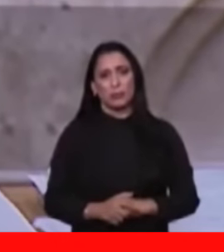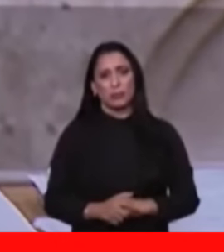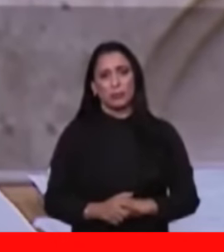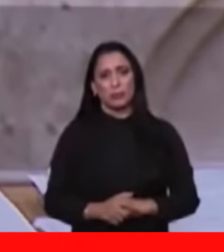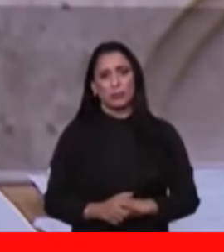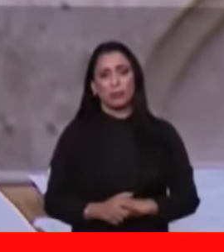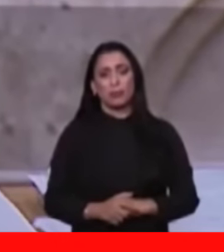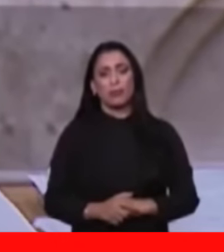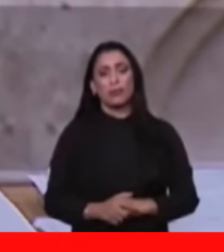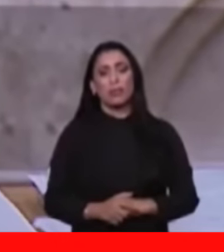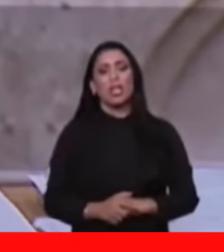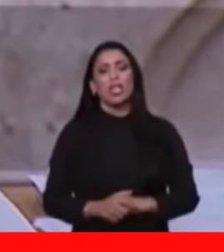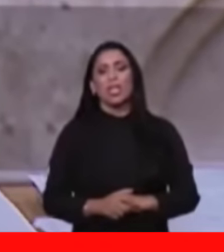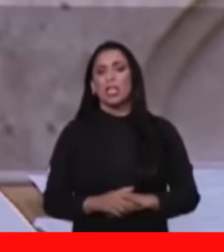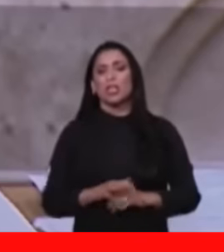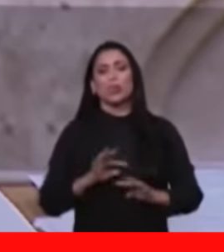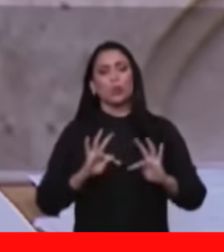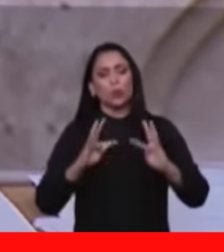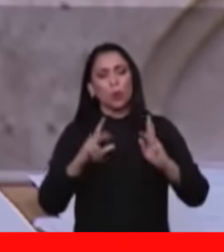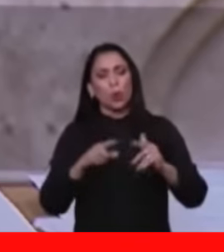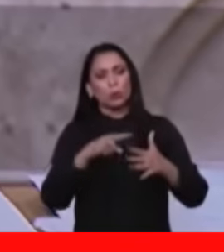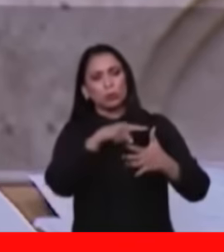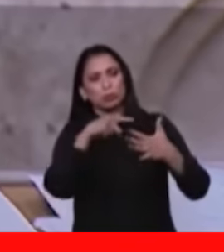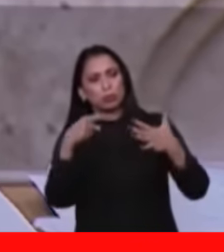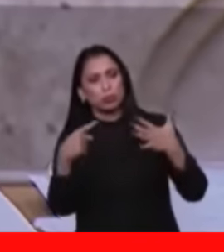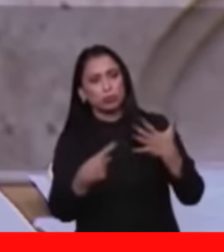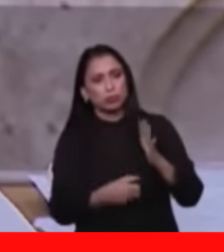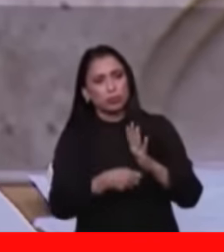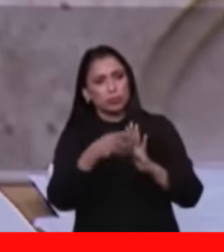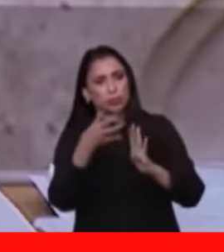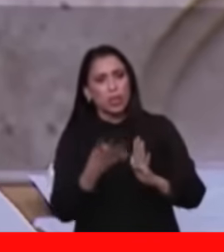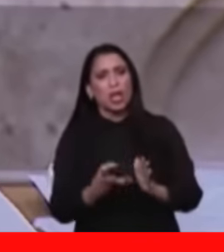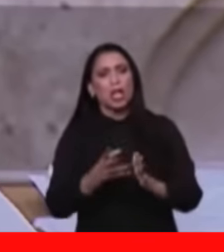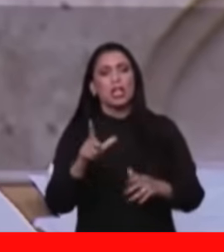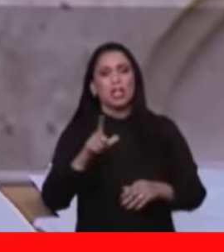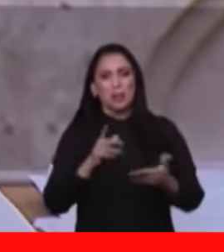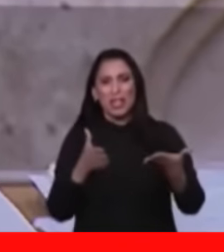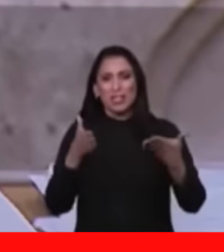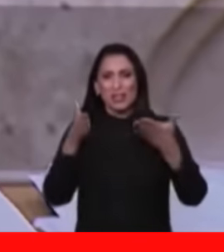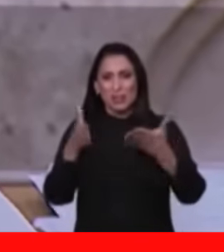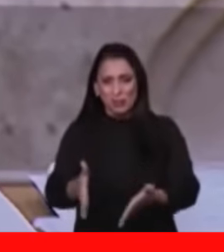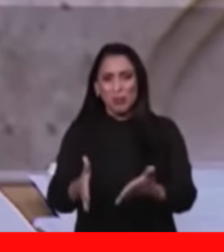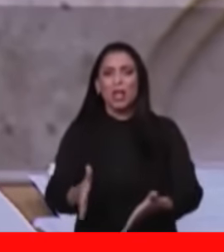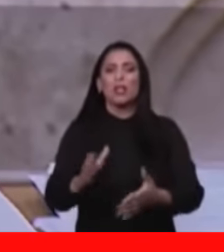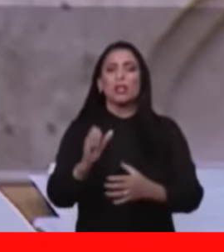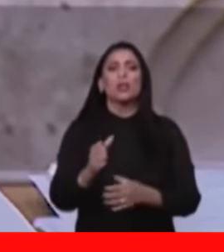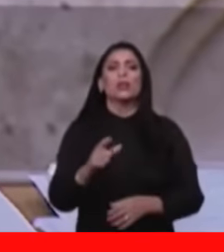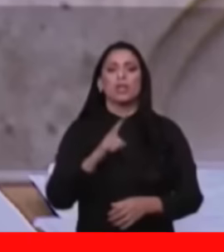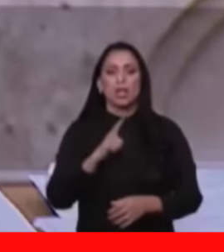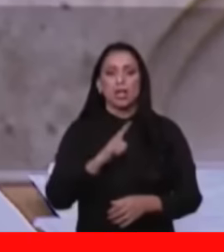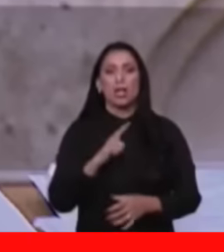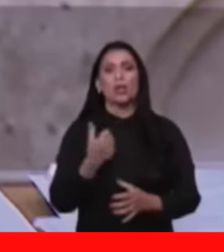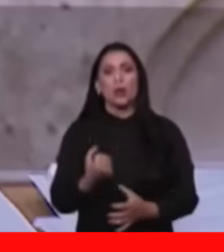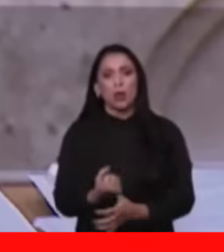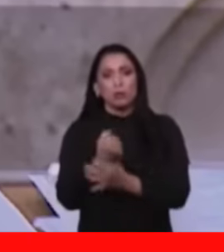sentido de que todos os envolvidos sejam responsabilizados, assegurado o devido